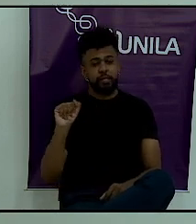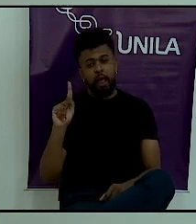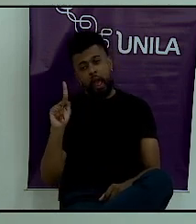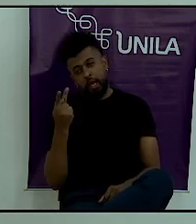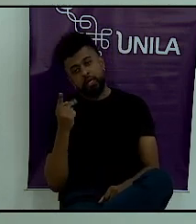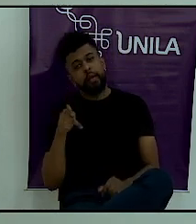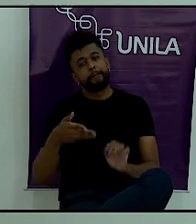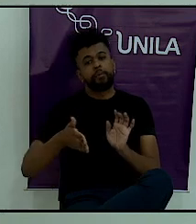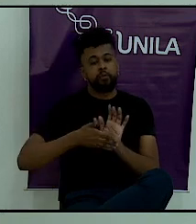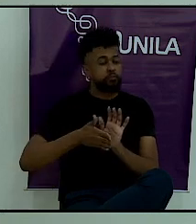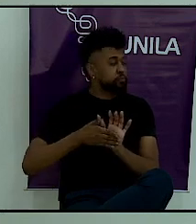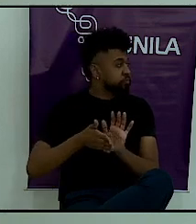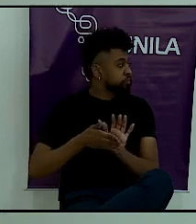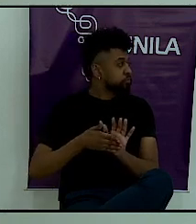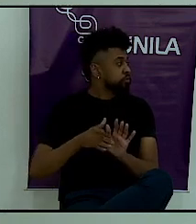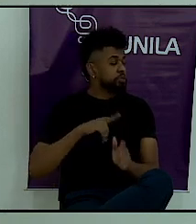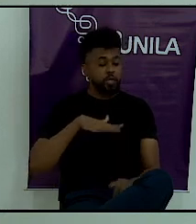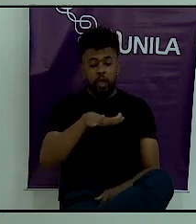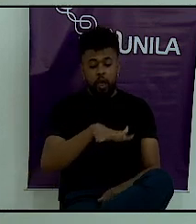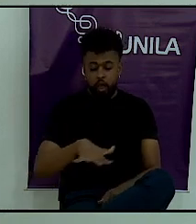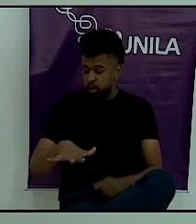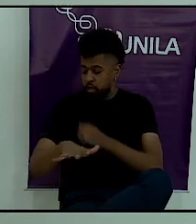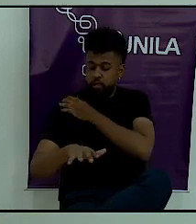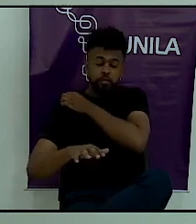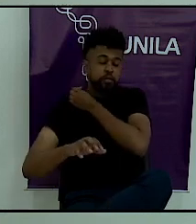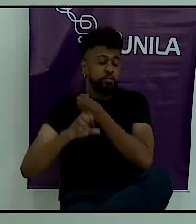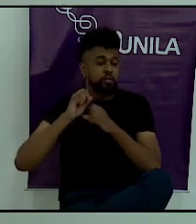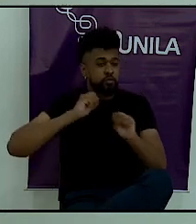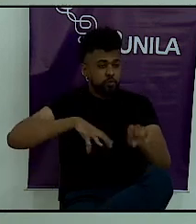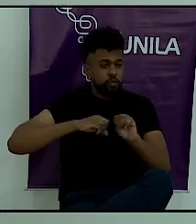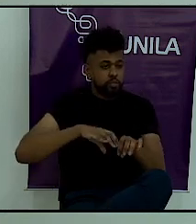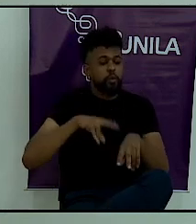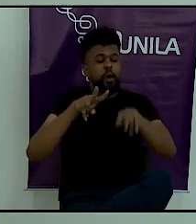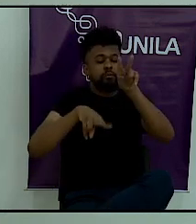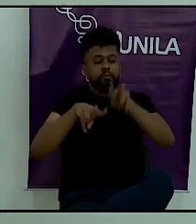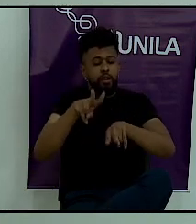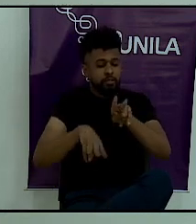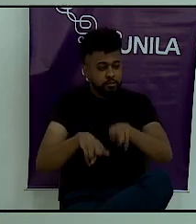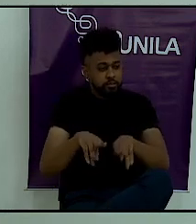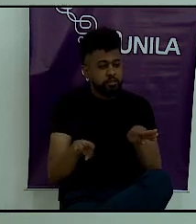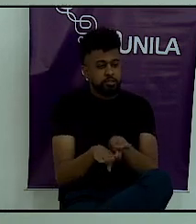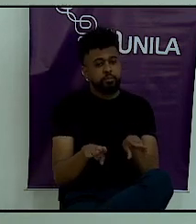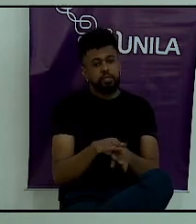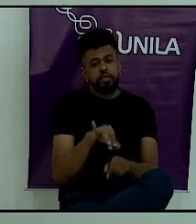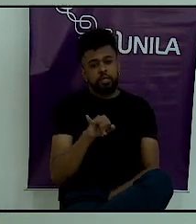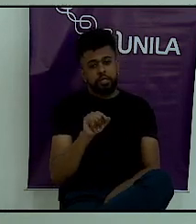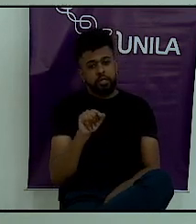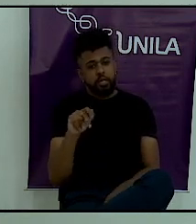uma proposta que vem da área da educação, avalizada também pelo ILACH.